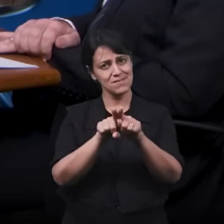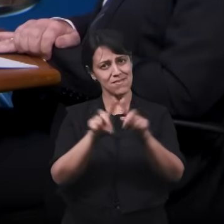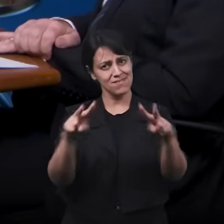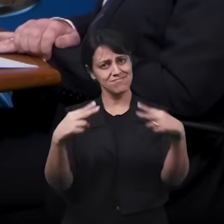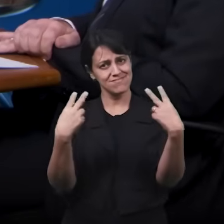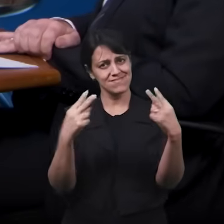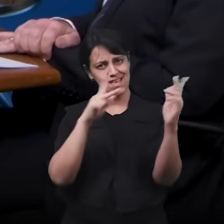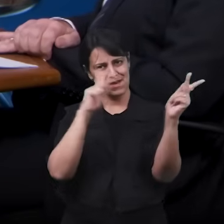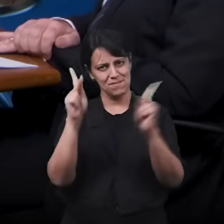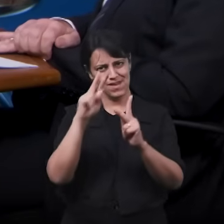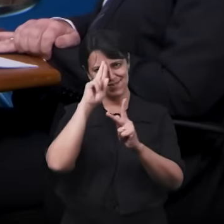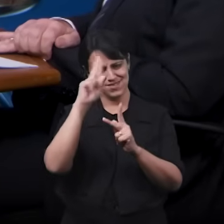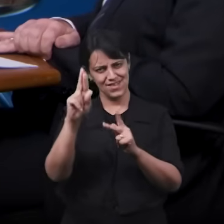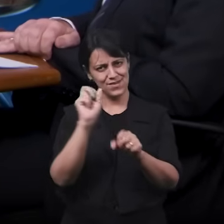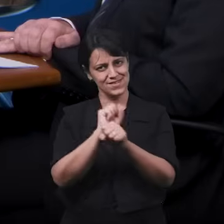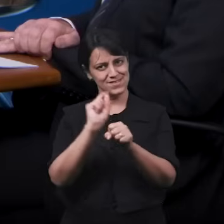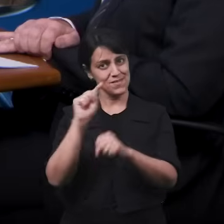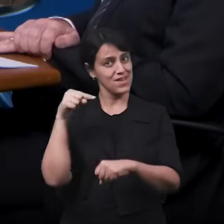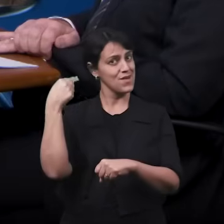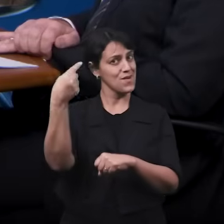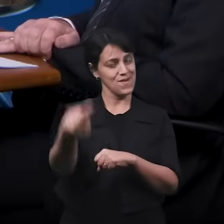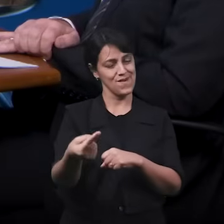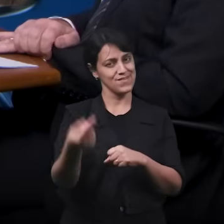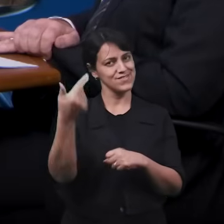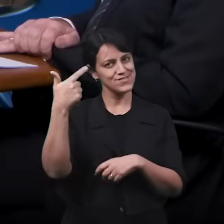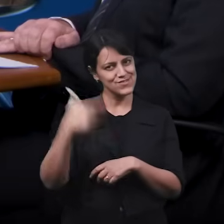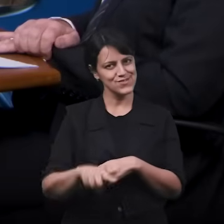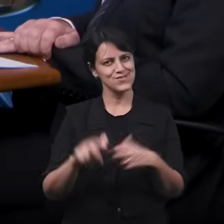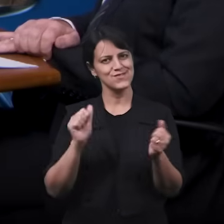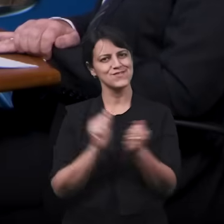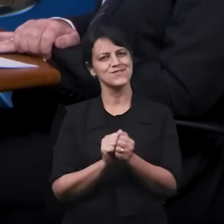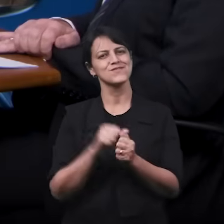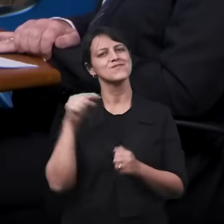você então que participa conosco, a paz do Senhor. Vamos aguardar. Na